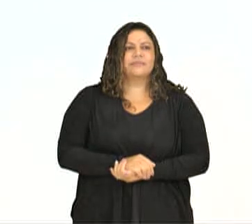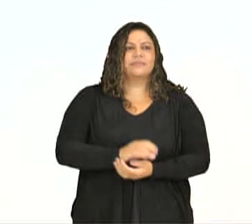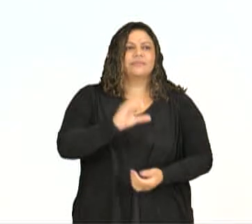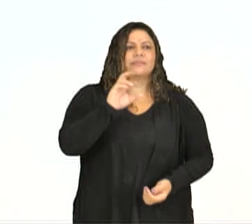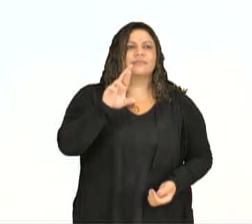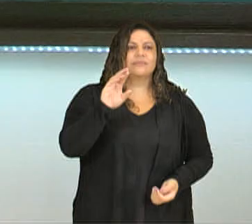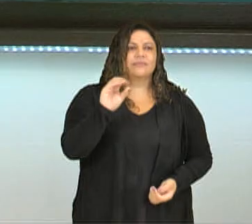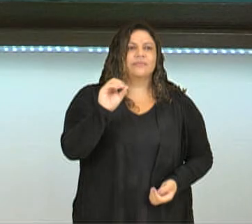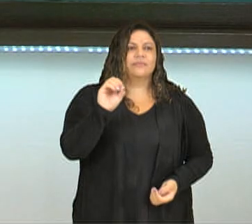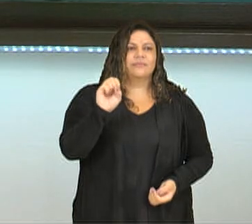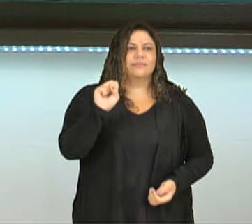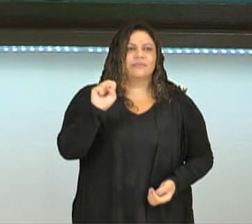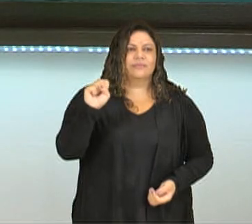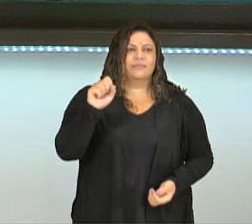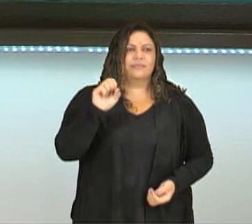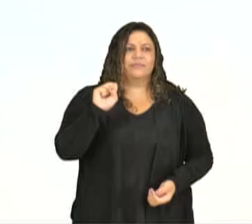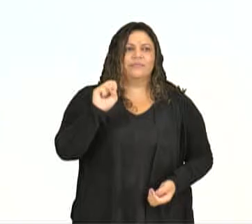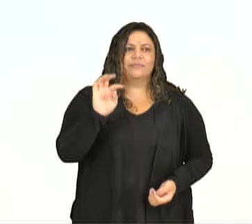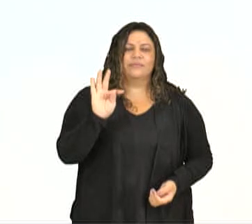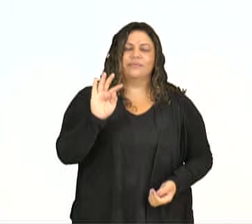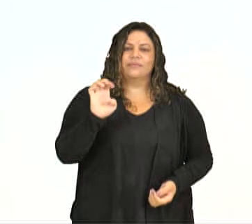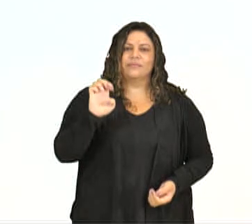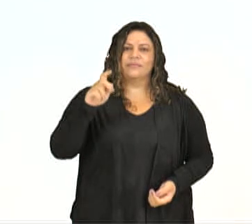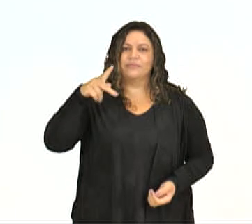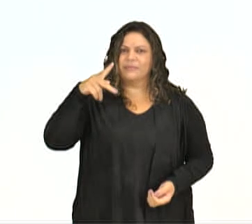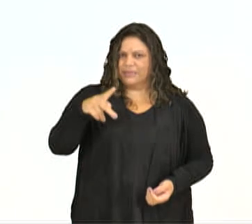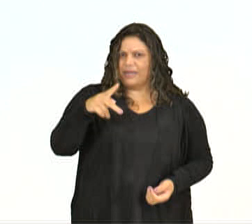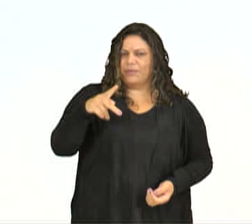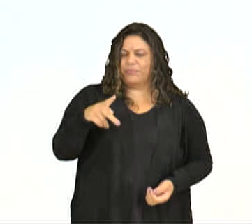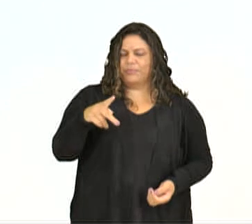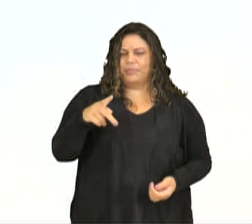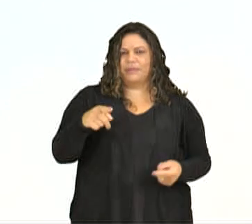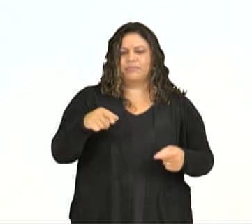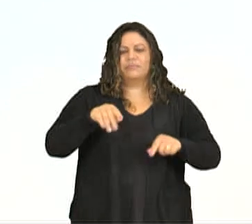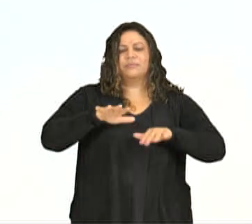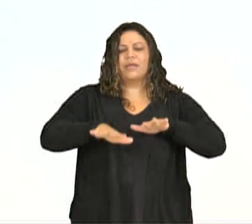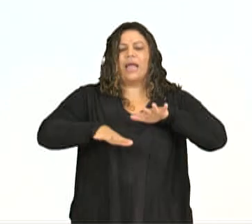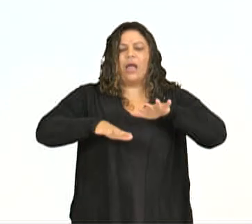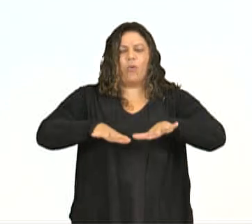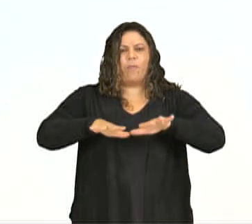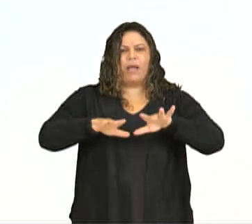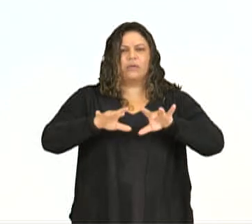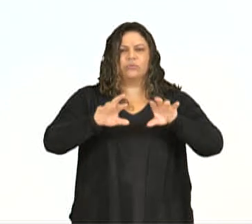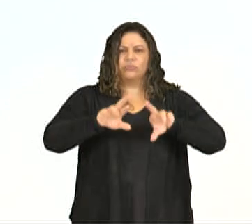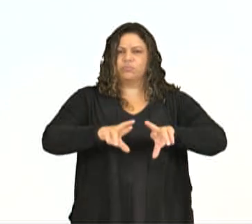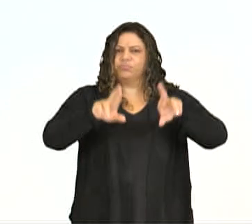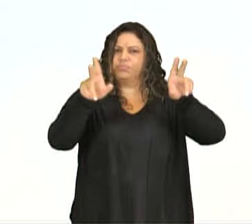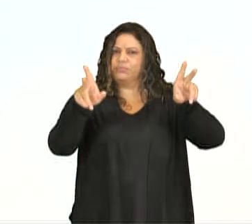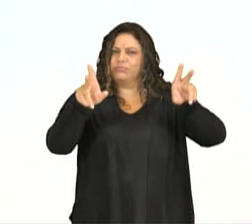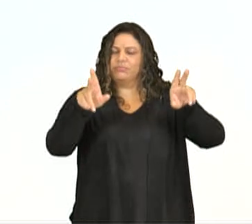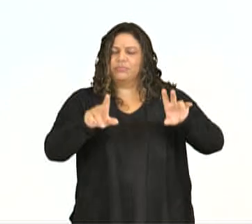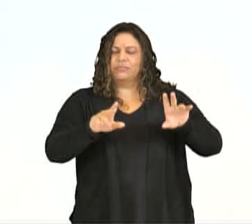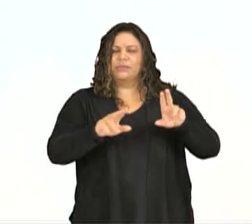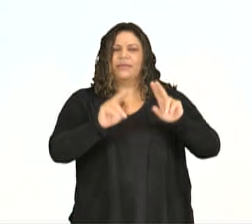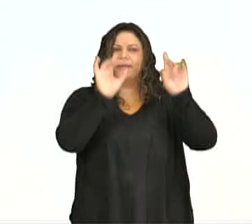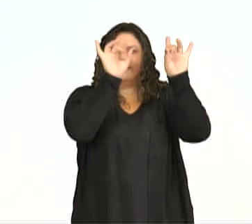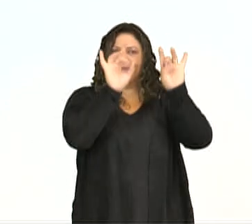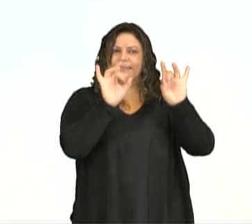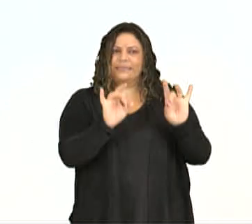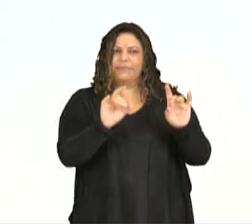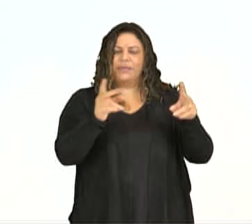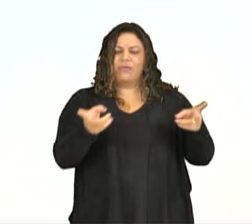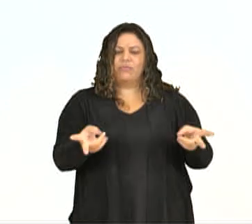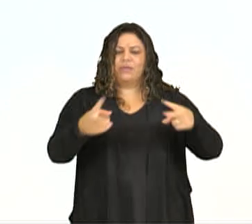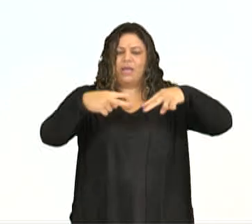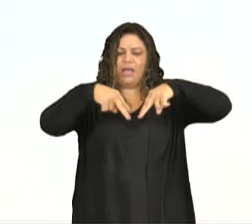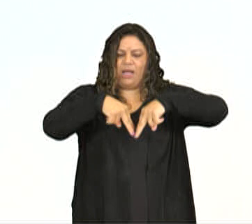cross-step, como o próprio nome indica, é a valsa que inclui um passo especial, que é o passo cruzado. Então, se a